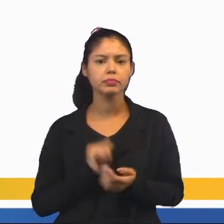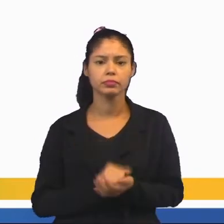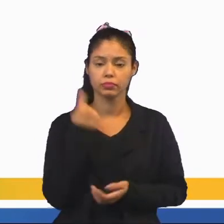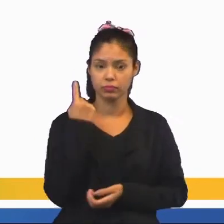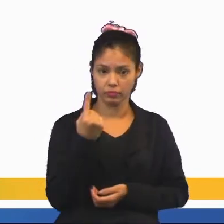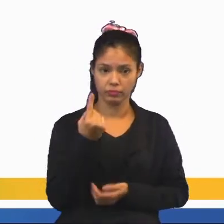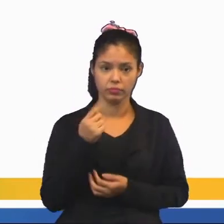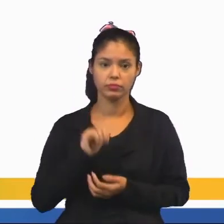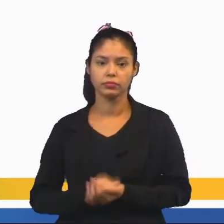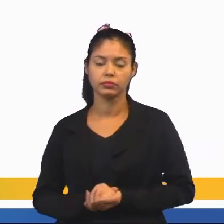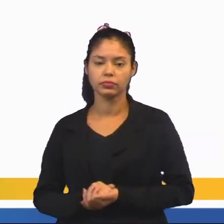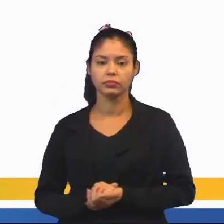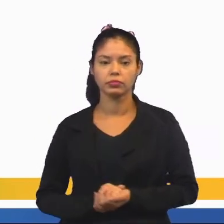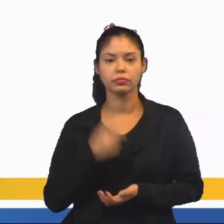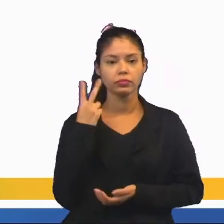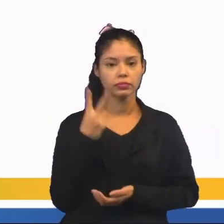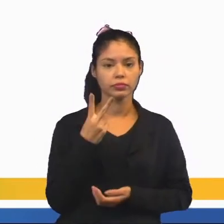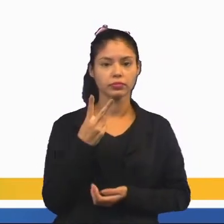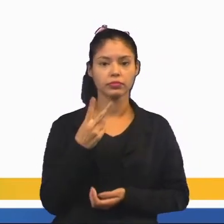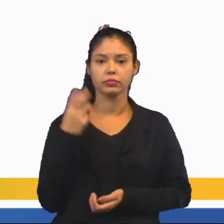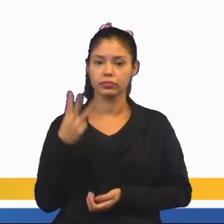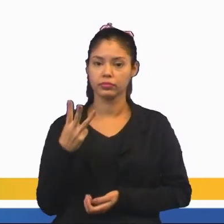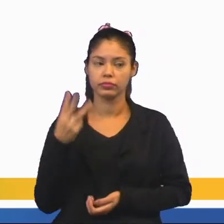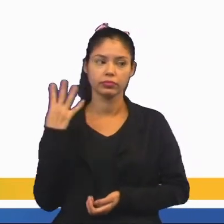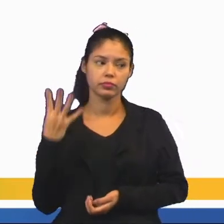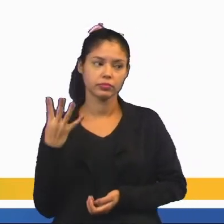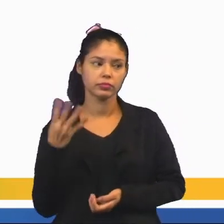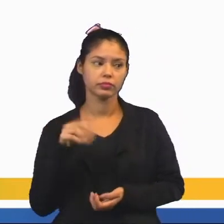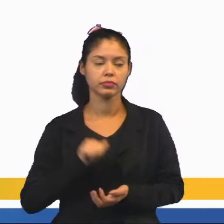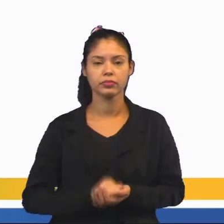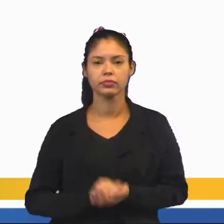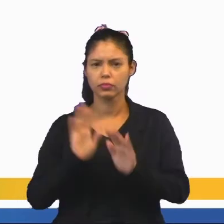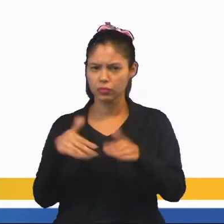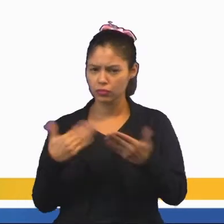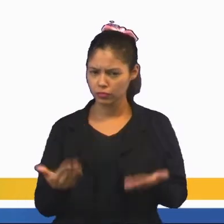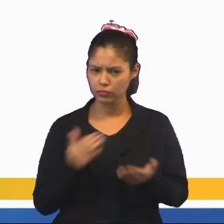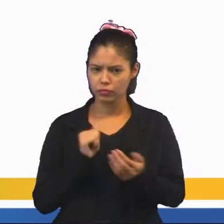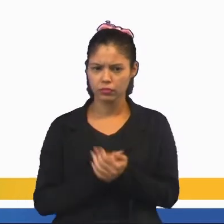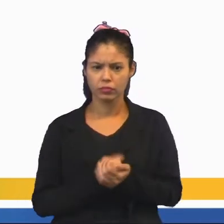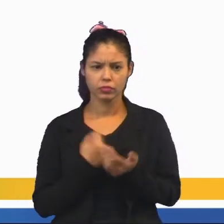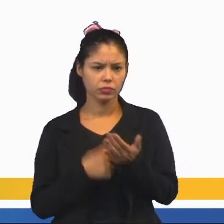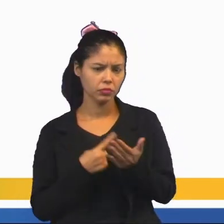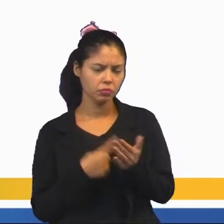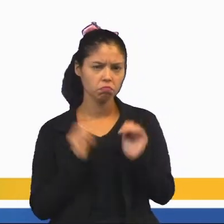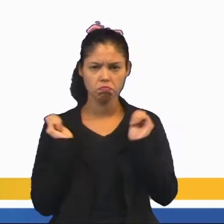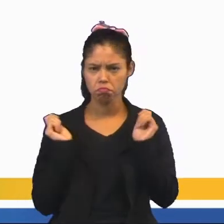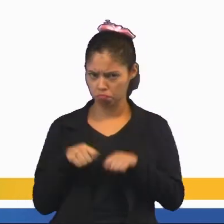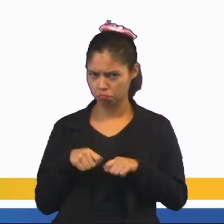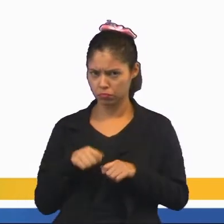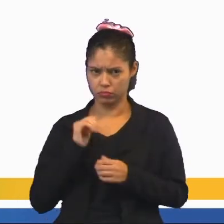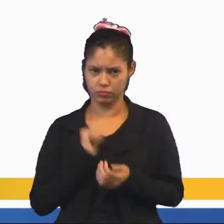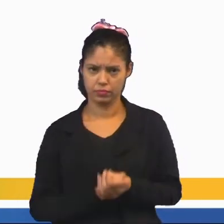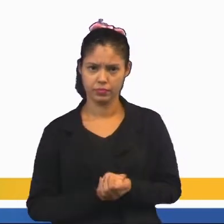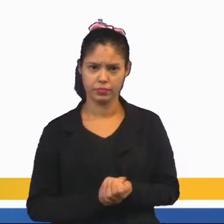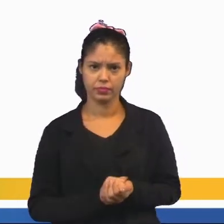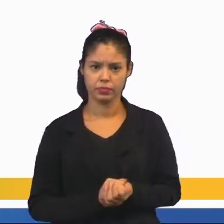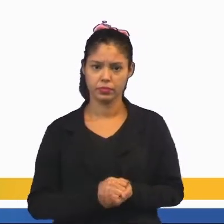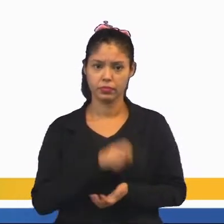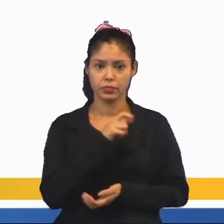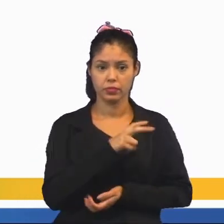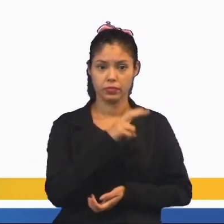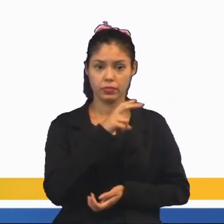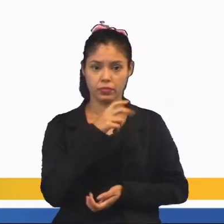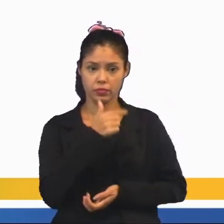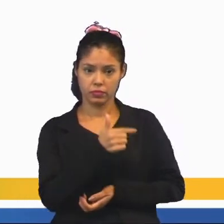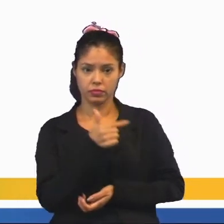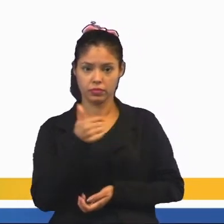5 com 1, depois com 2, com 3 e com 4. Quais são as composições que possíveis? Ficou